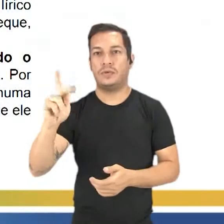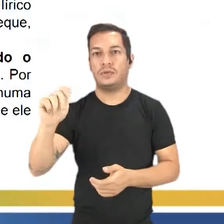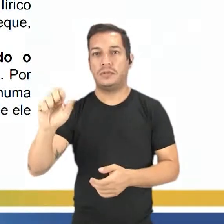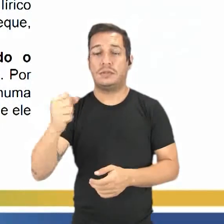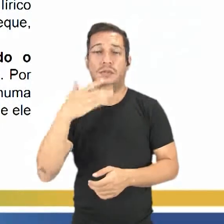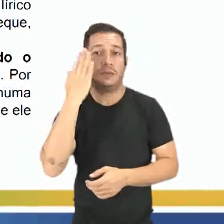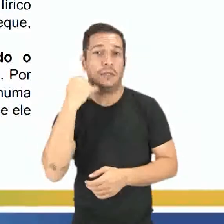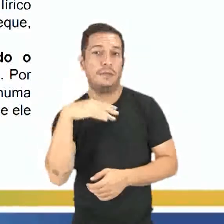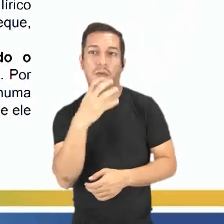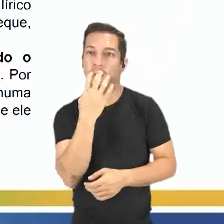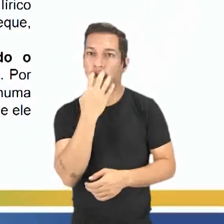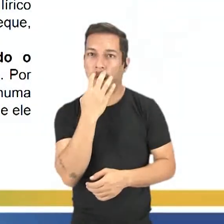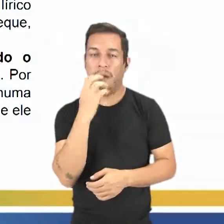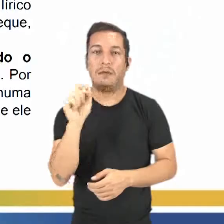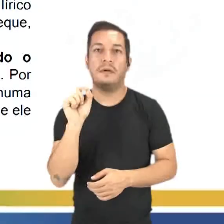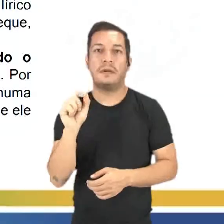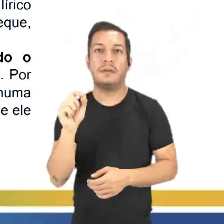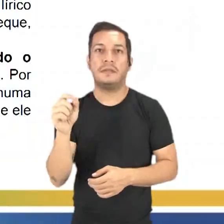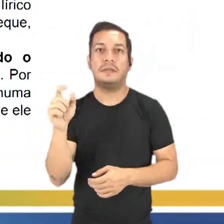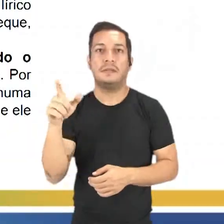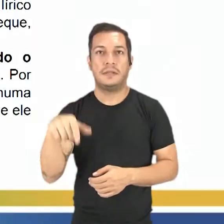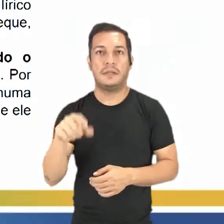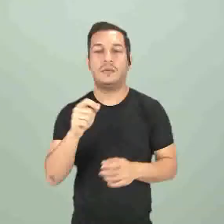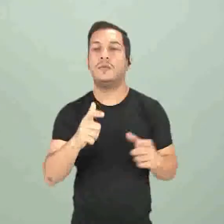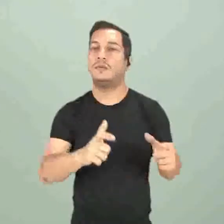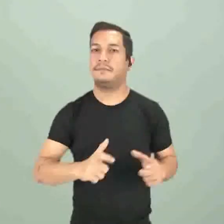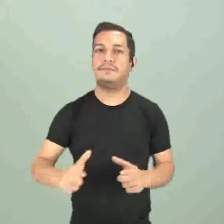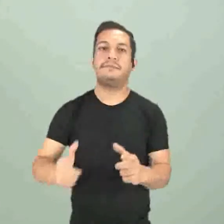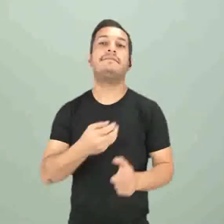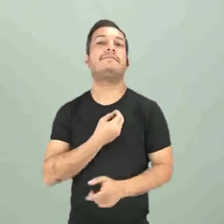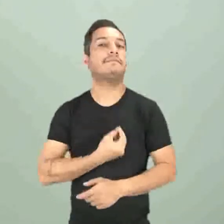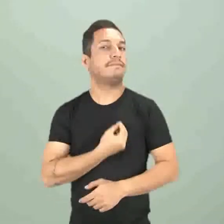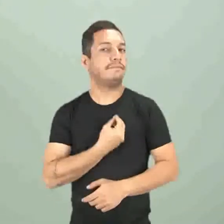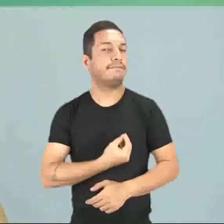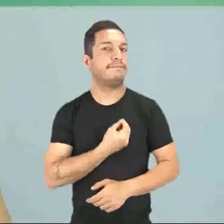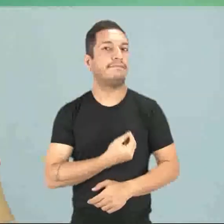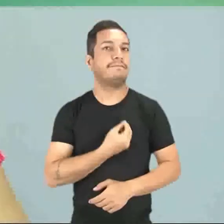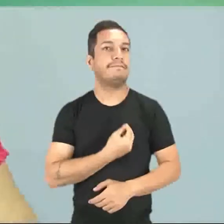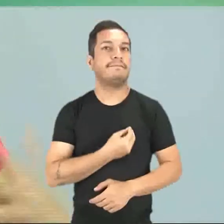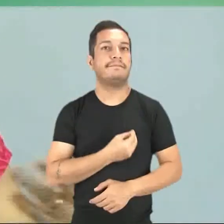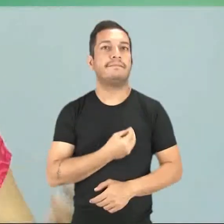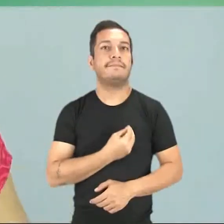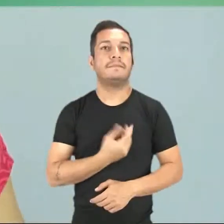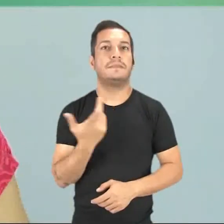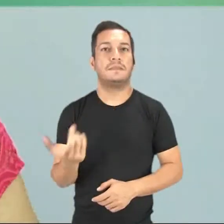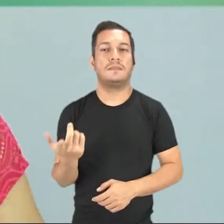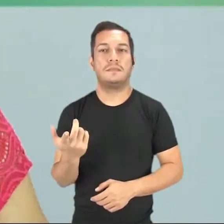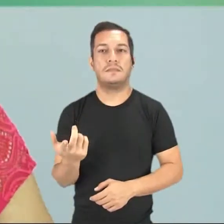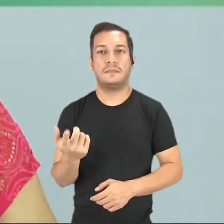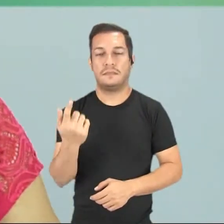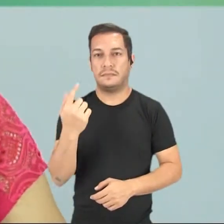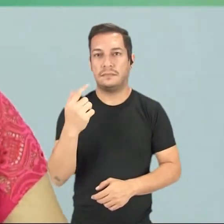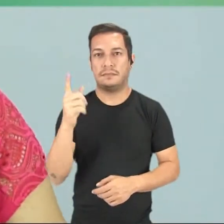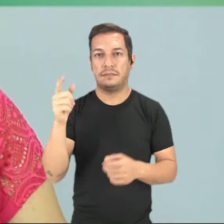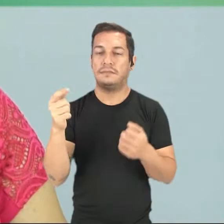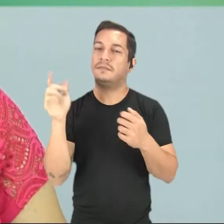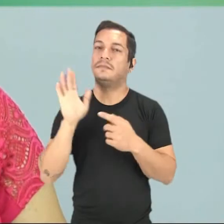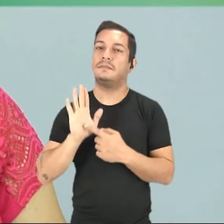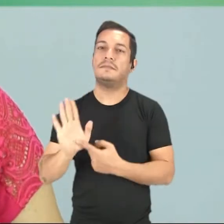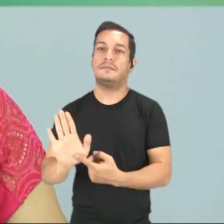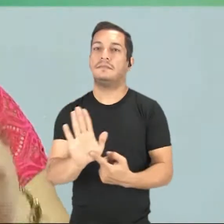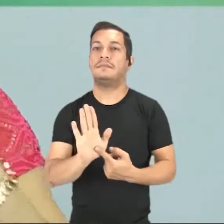cão está no leito, naquele ambiente, e a sua imagem é bordada pelas